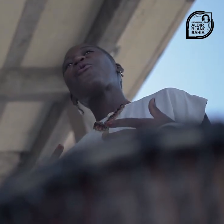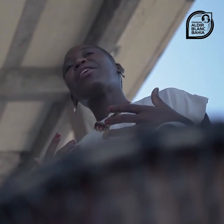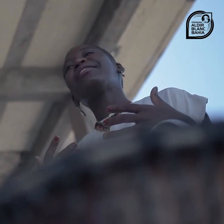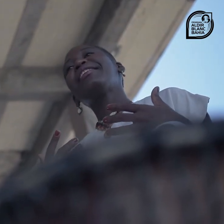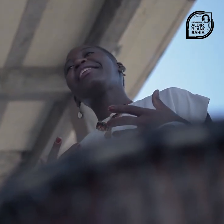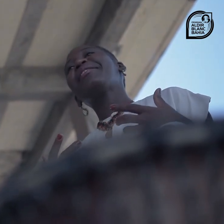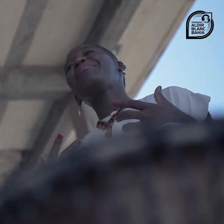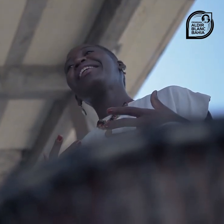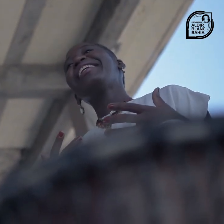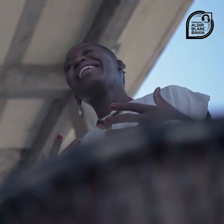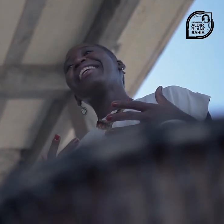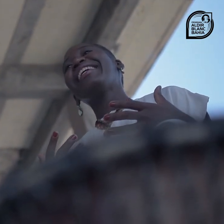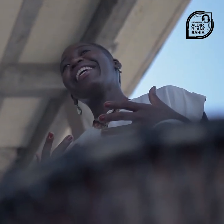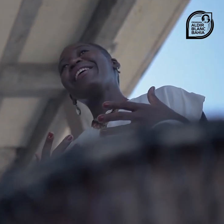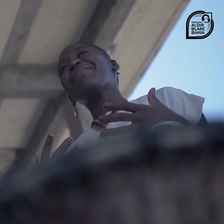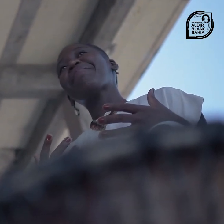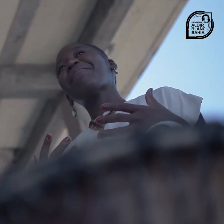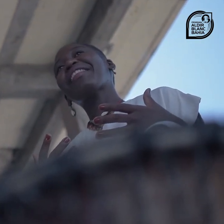tinha algo, assim, que